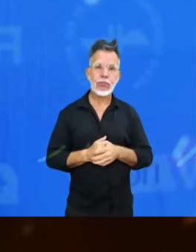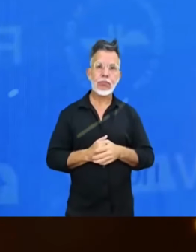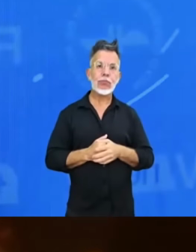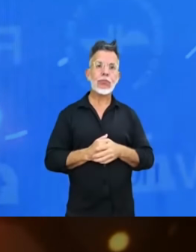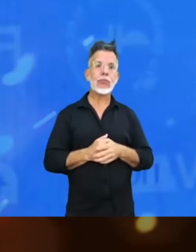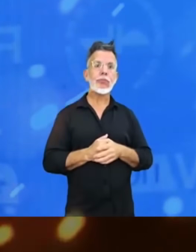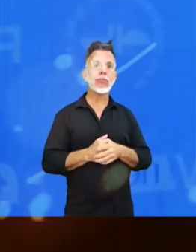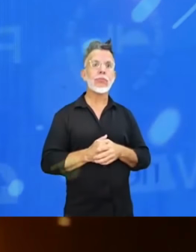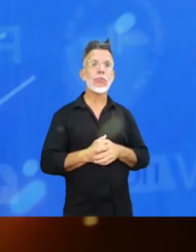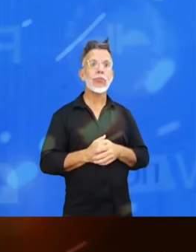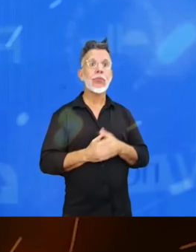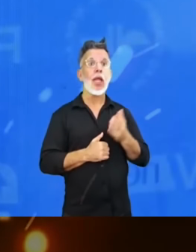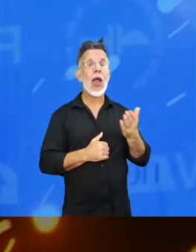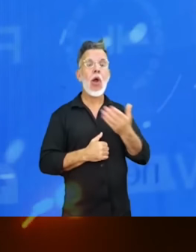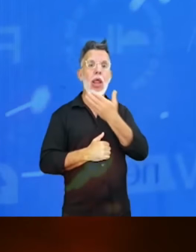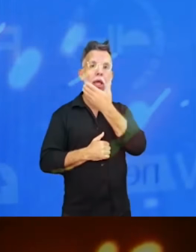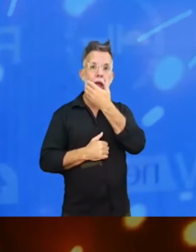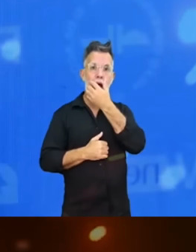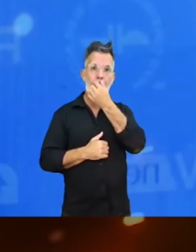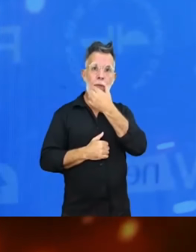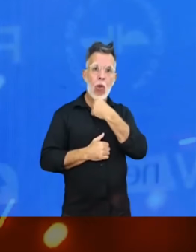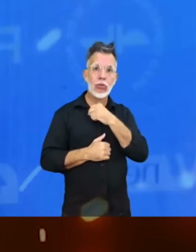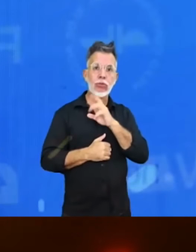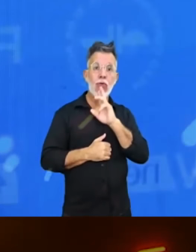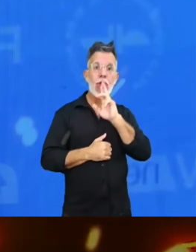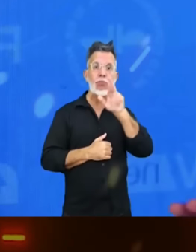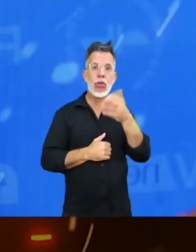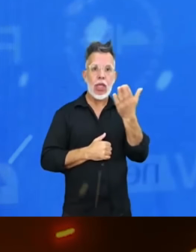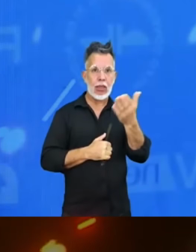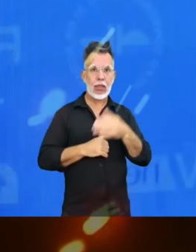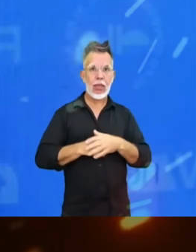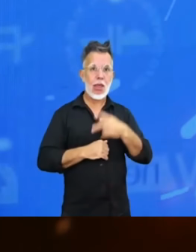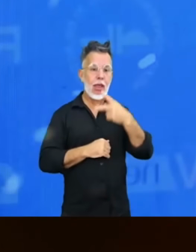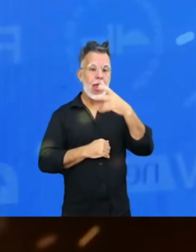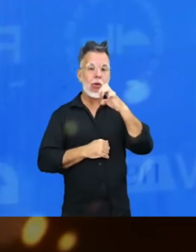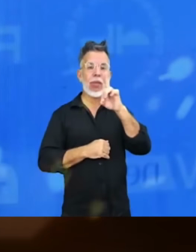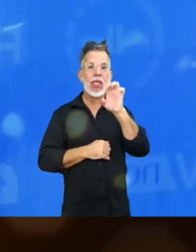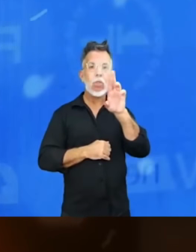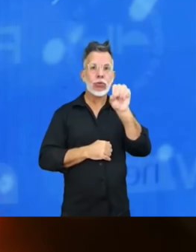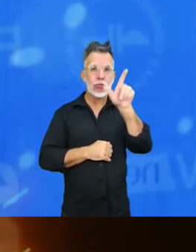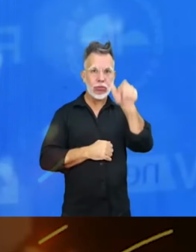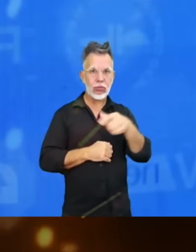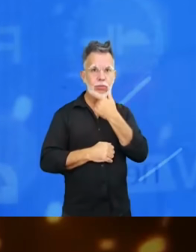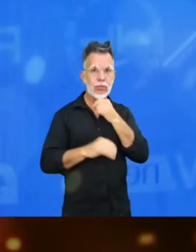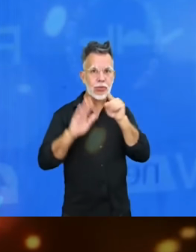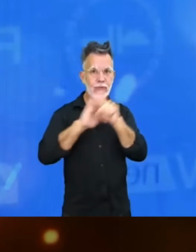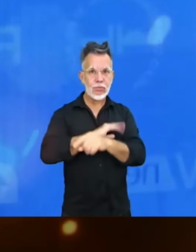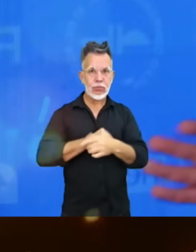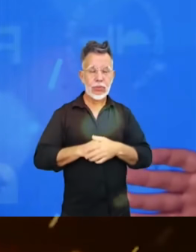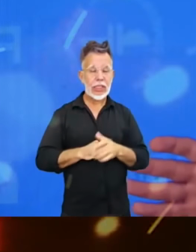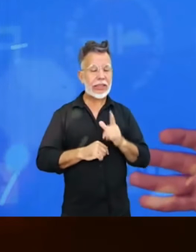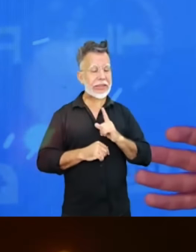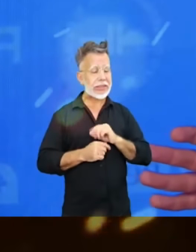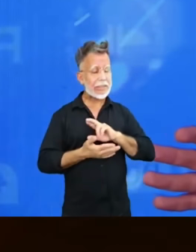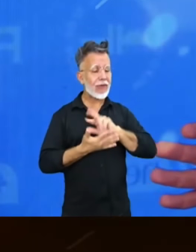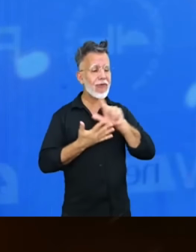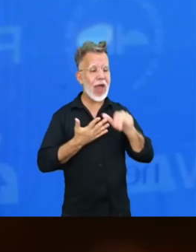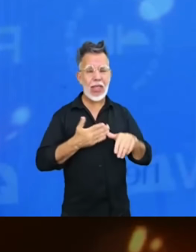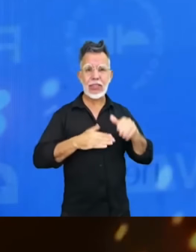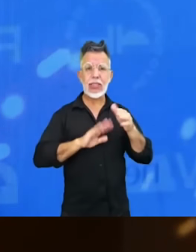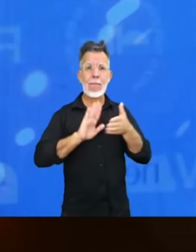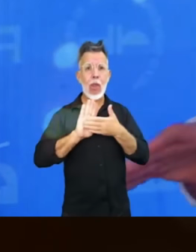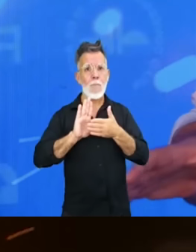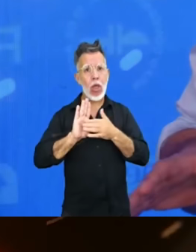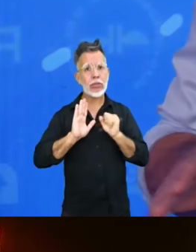para para poder responder ao Pedro Pedro eh Existem várias iniciativas que podem ser tomadas Aliás o mundo todo tá fazendo isso